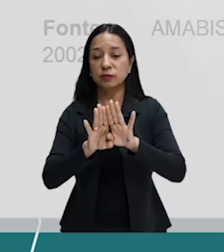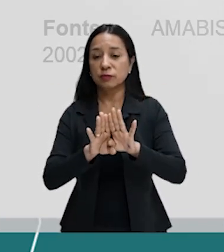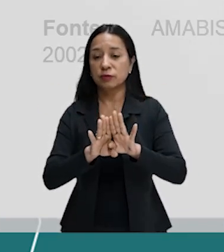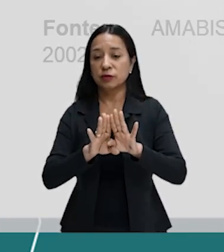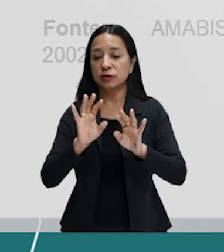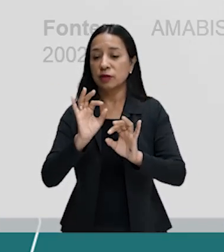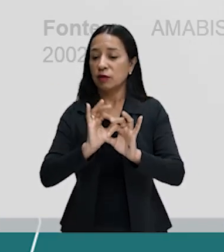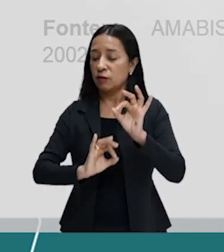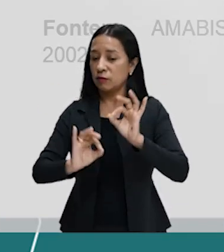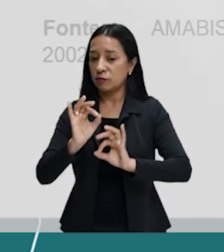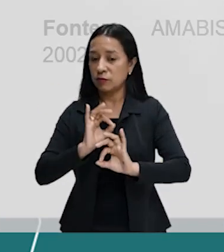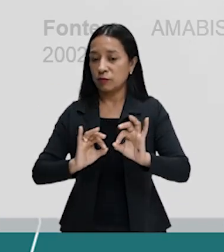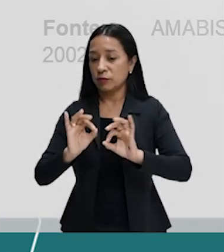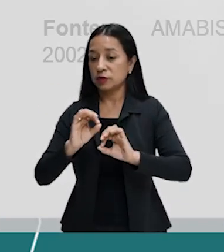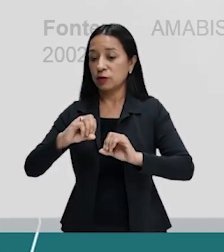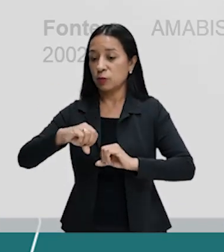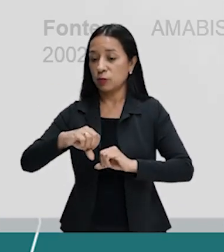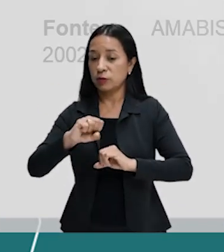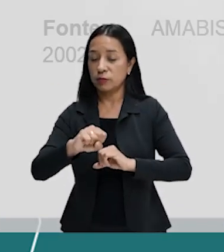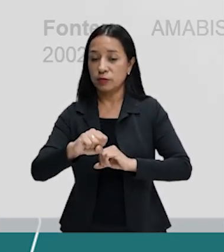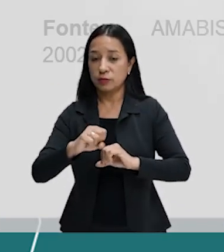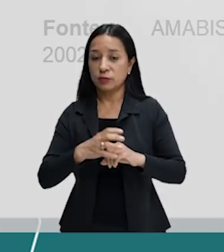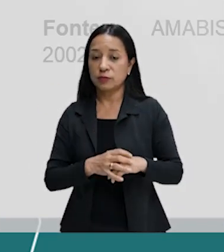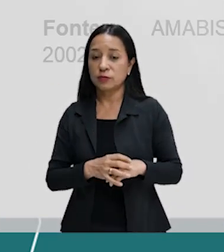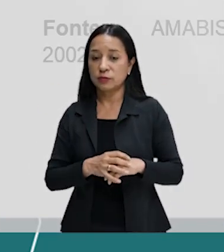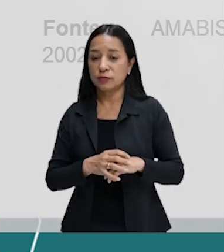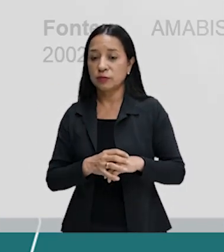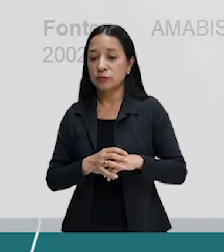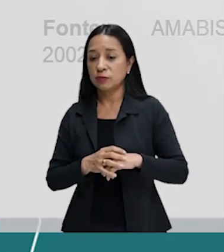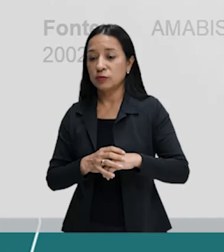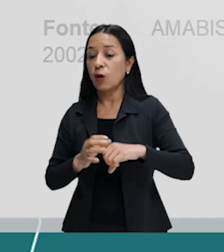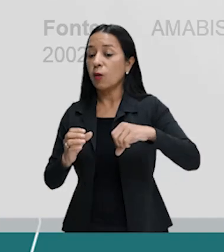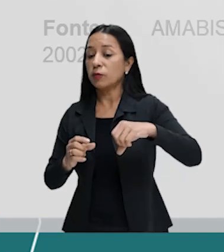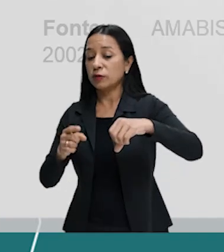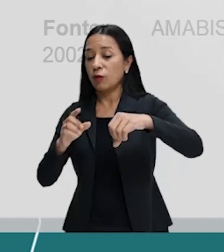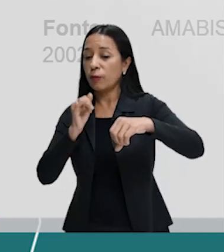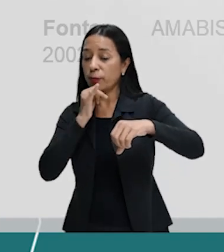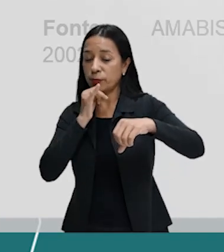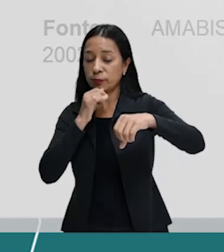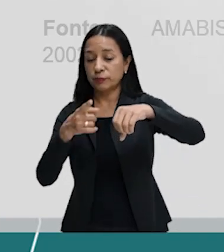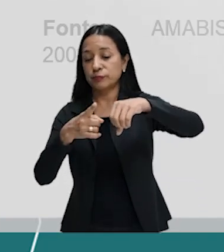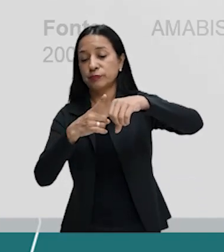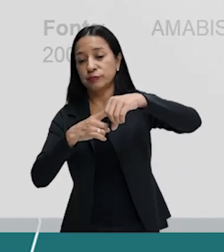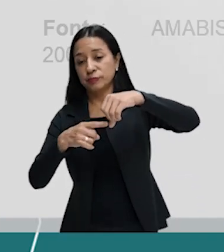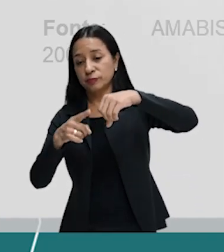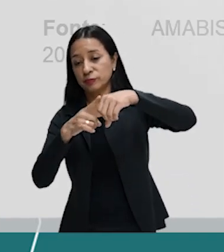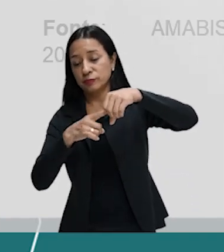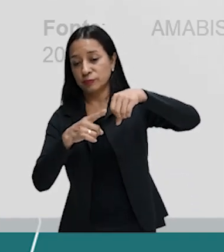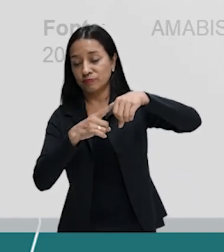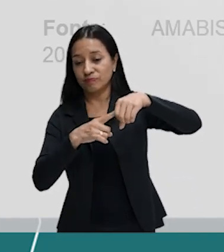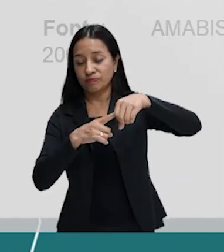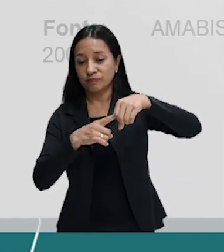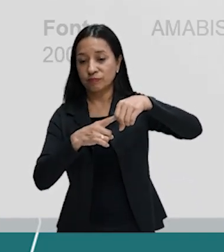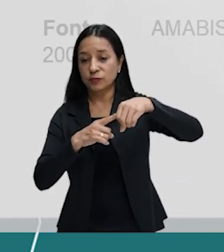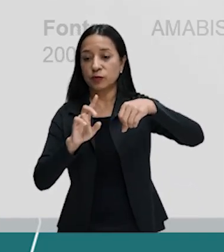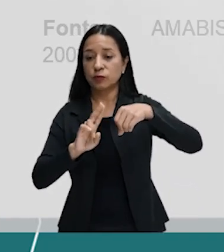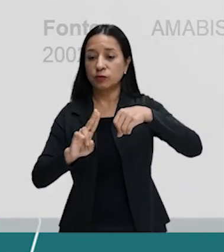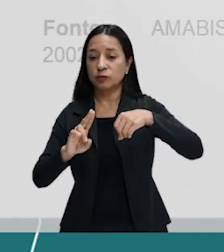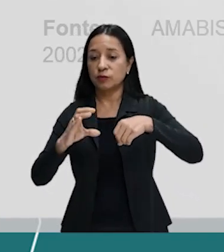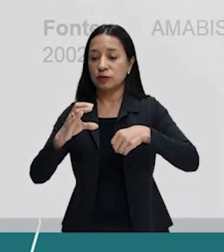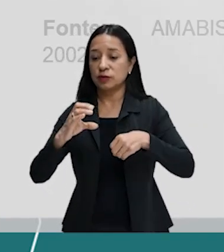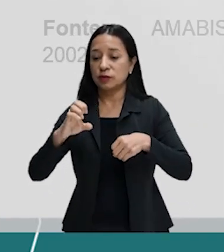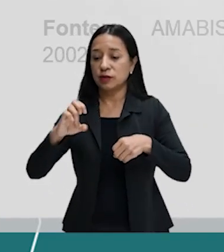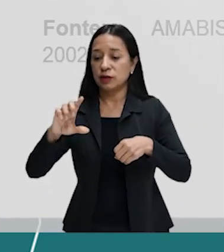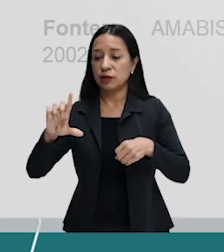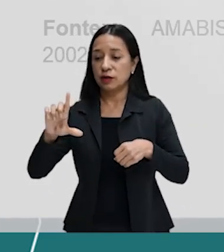do embrião, a formação de espaços no interior do embrião. Esse espaço que fica no interior do embrião é chamado de